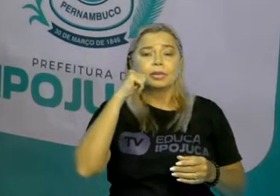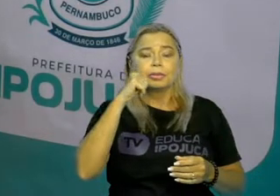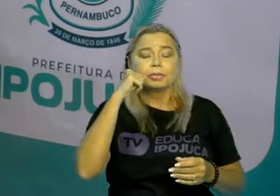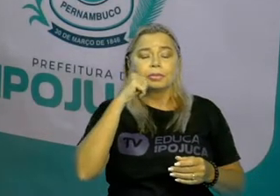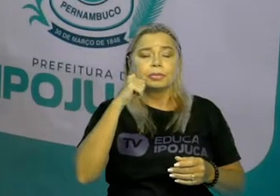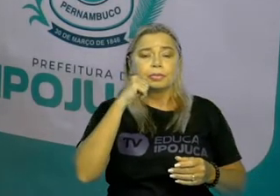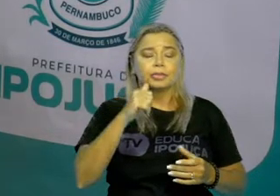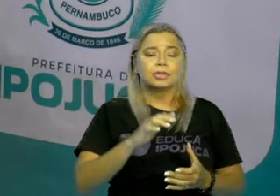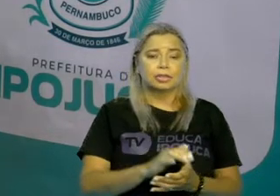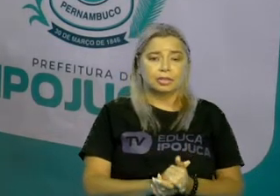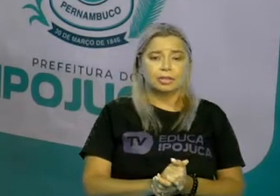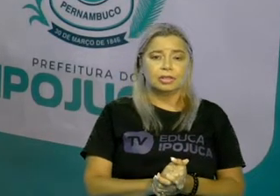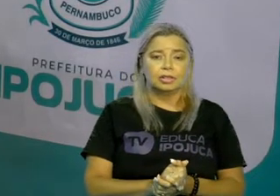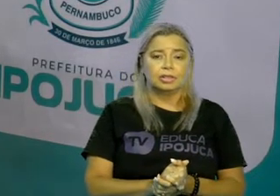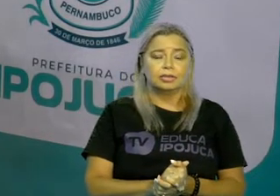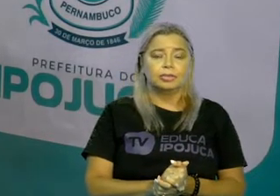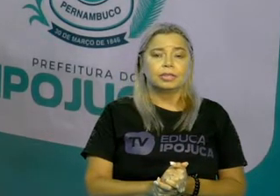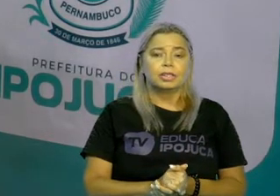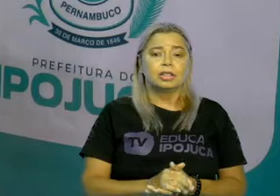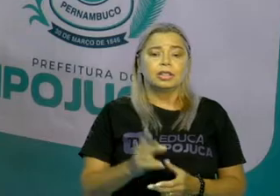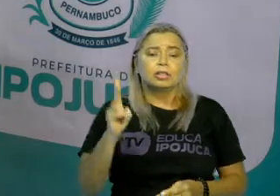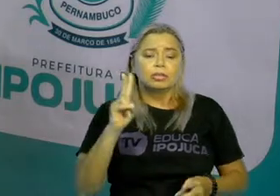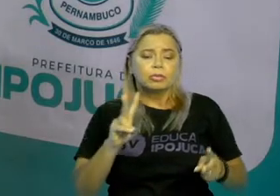como perceber que tinha mais meninas.